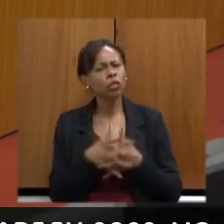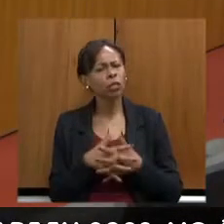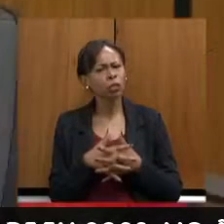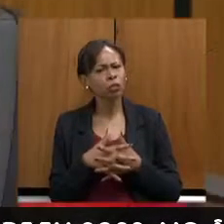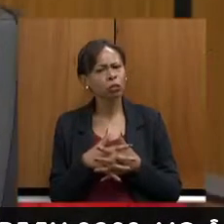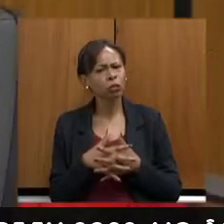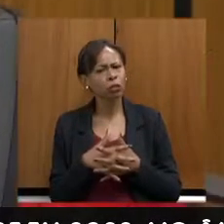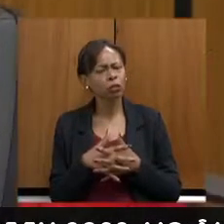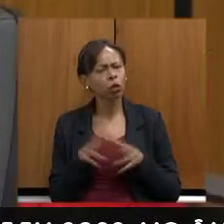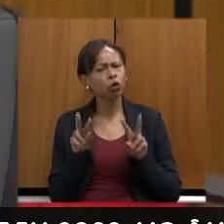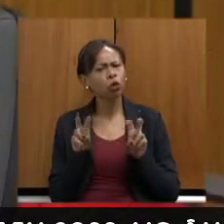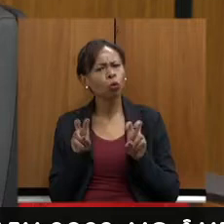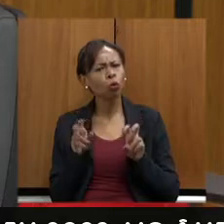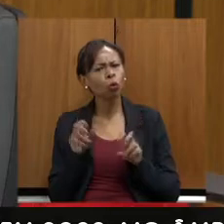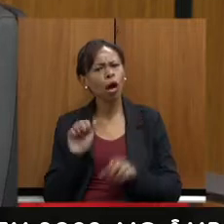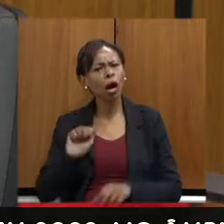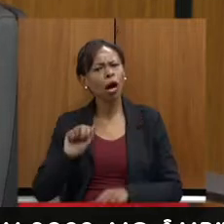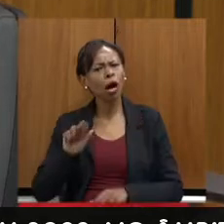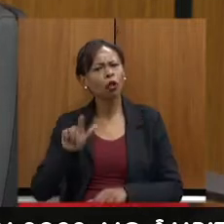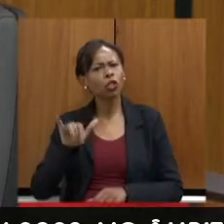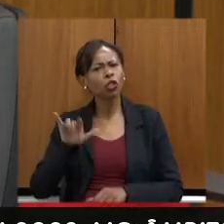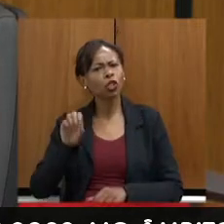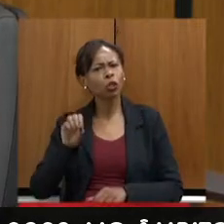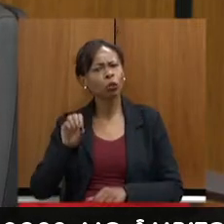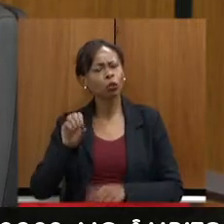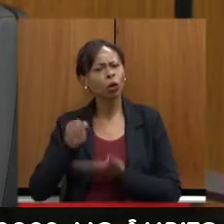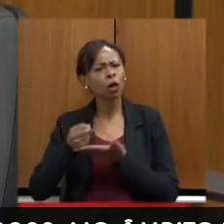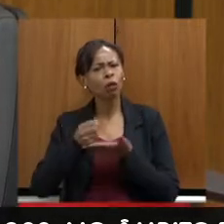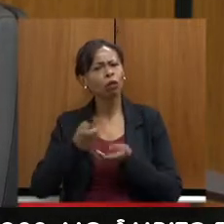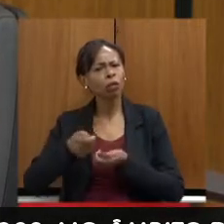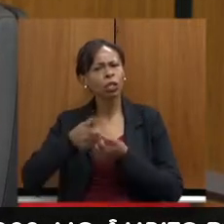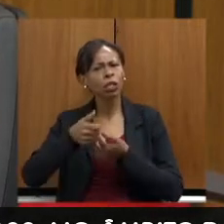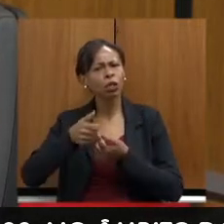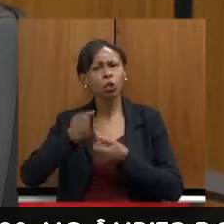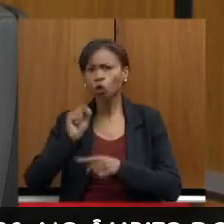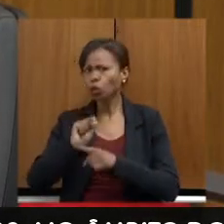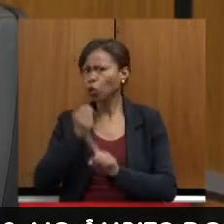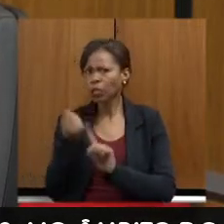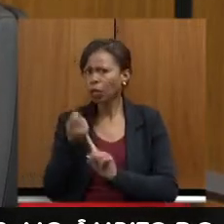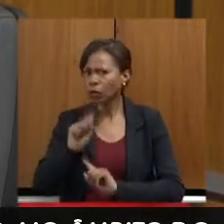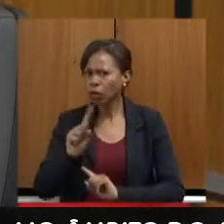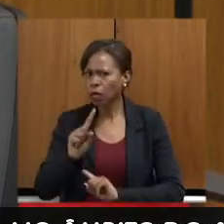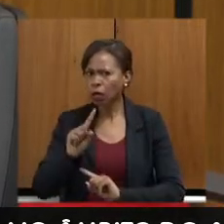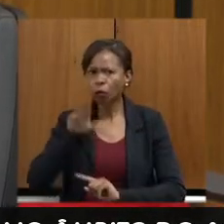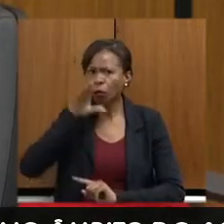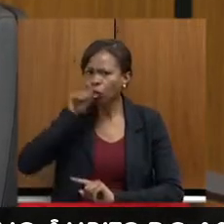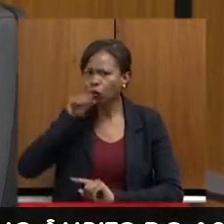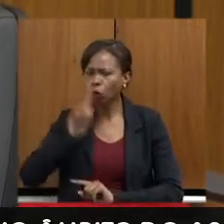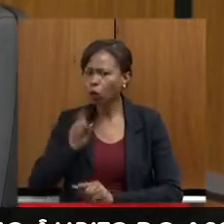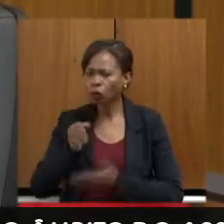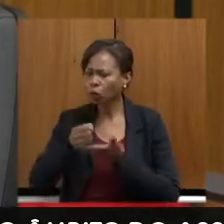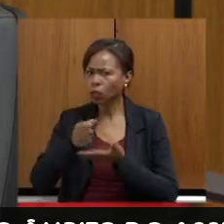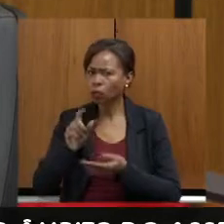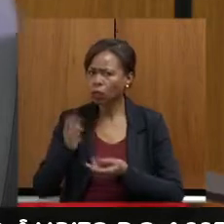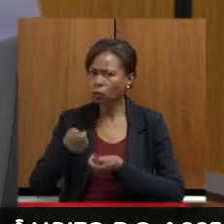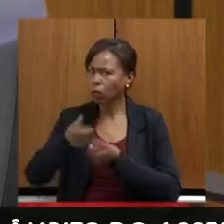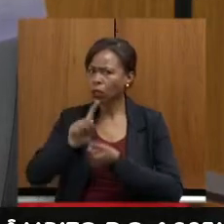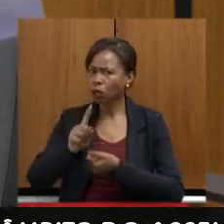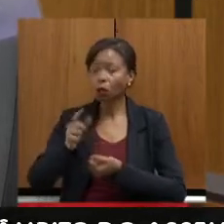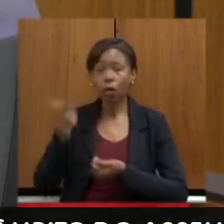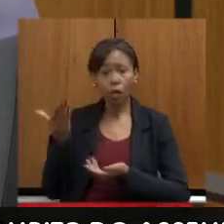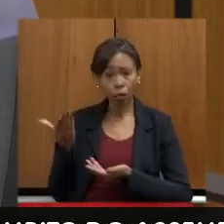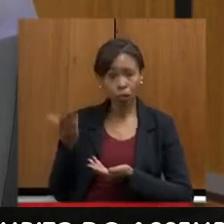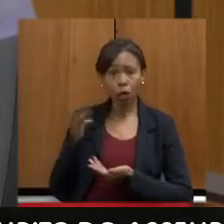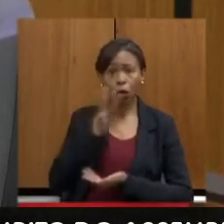auxílios secretário não é o circo social não nem assim para servidor tô com o portal da transparência